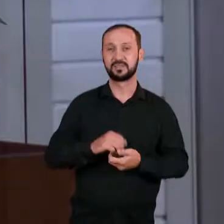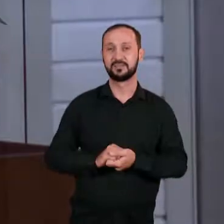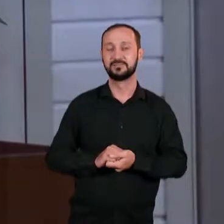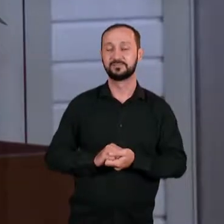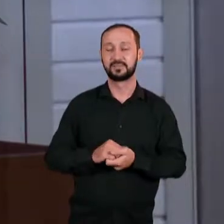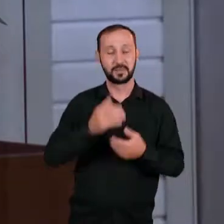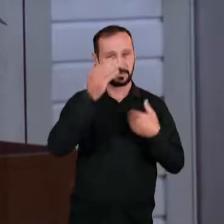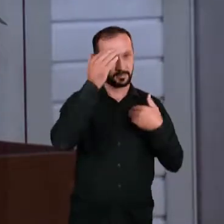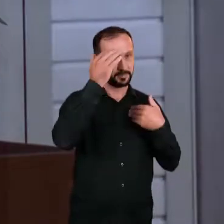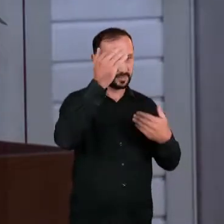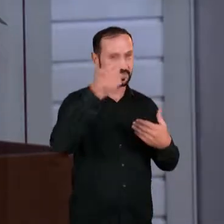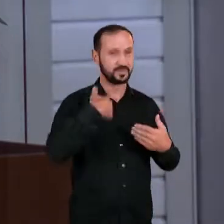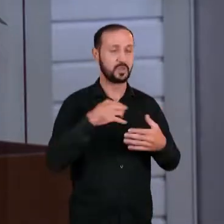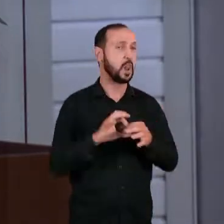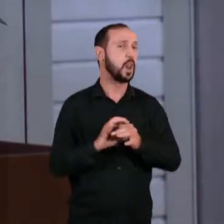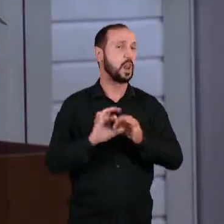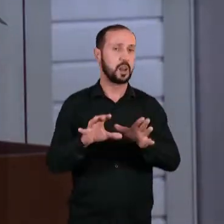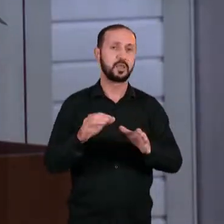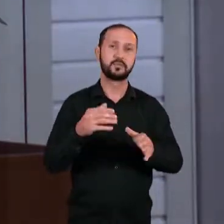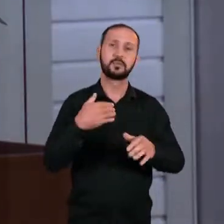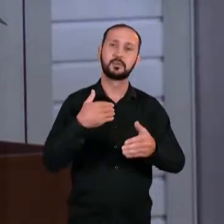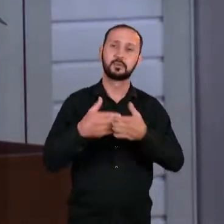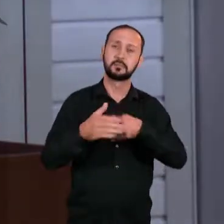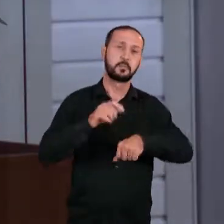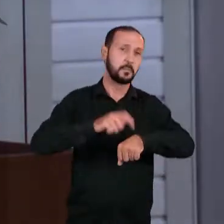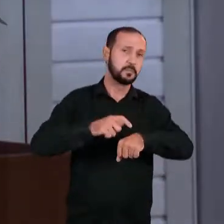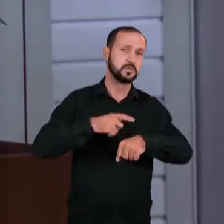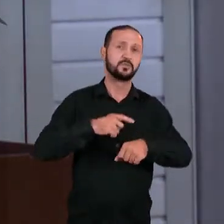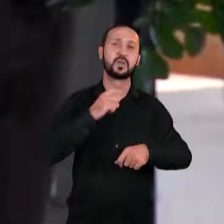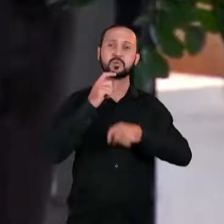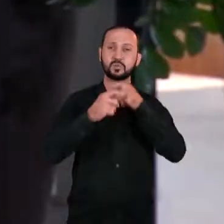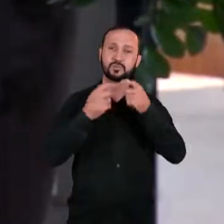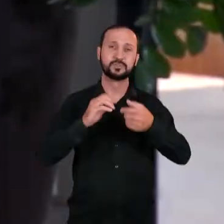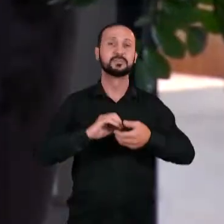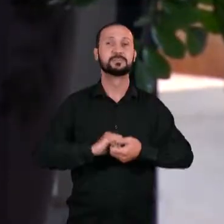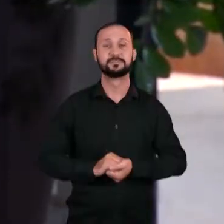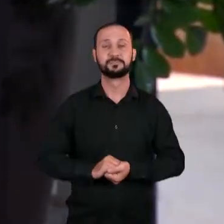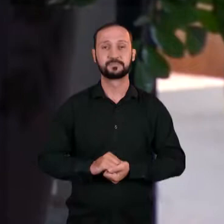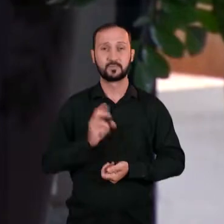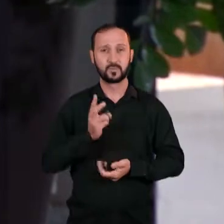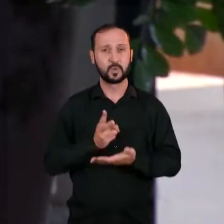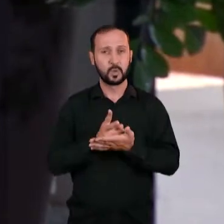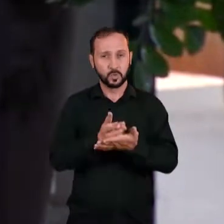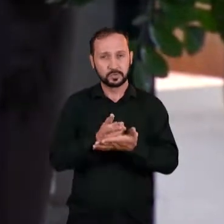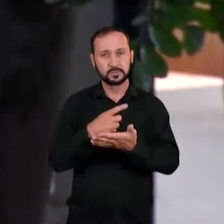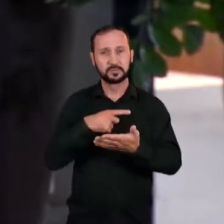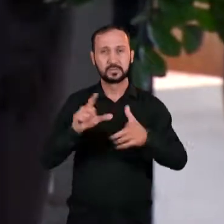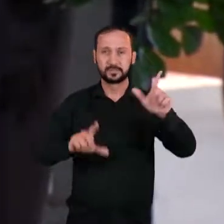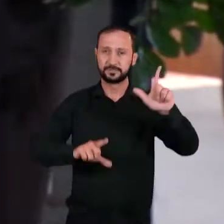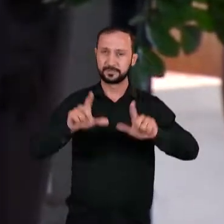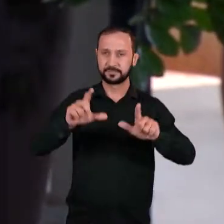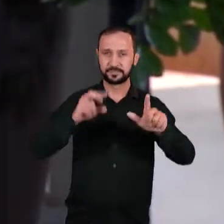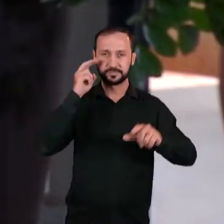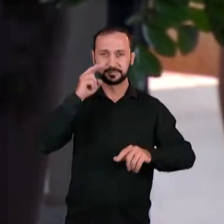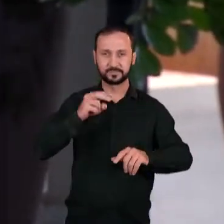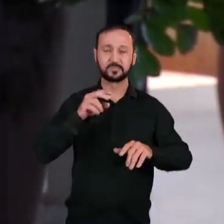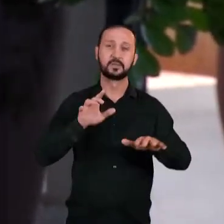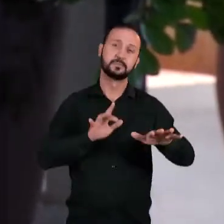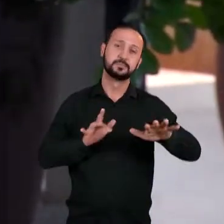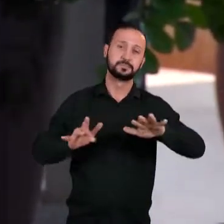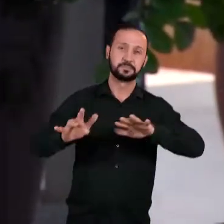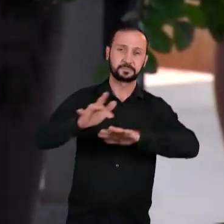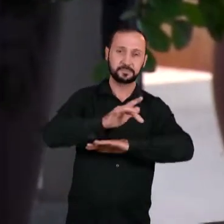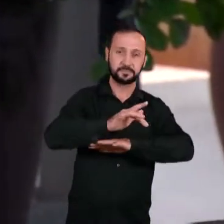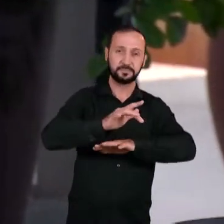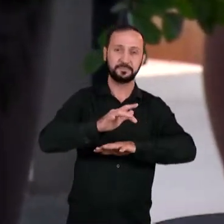obrigada, Ana Paula. Eu fico à disposição para um segundo momento, se surgirem mais dúvidas. Continue assistindo a nossa programação e acompanhe também as nossas